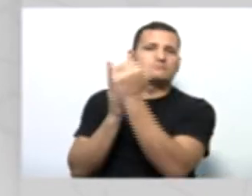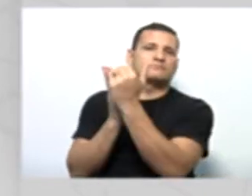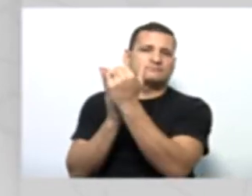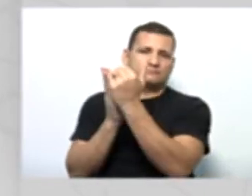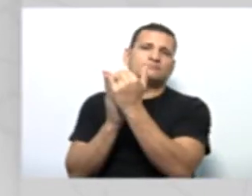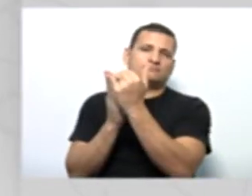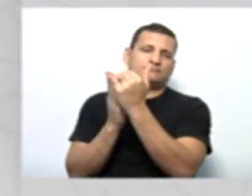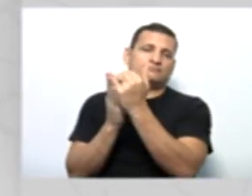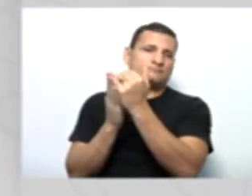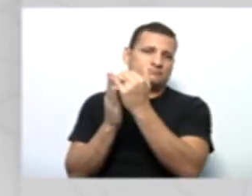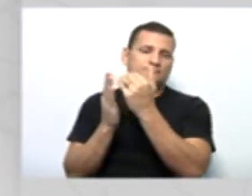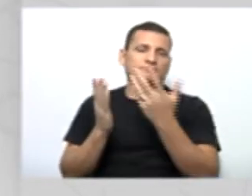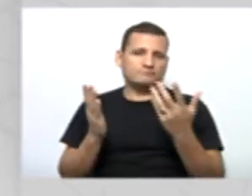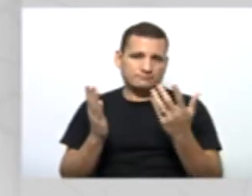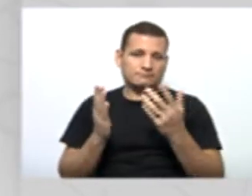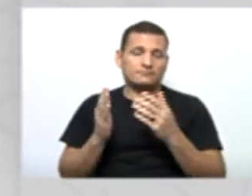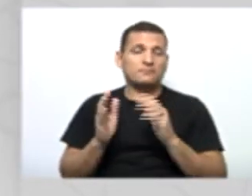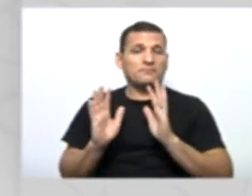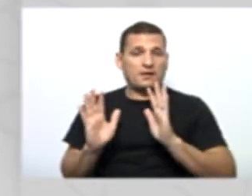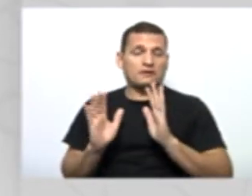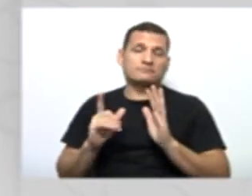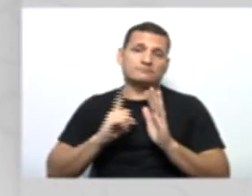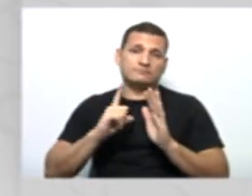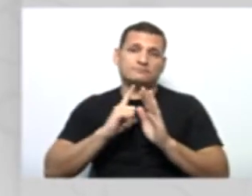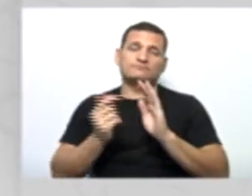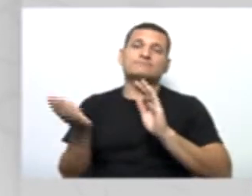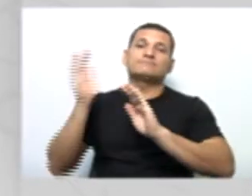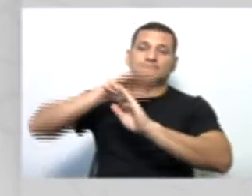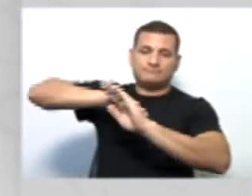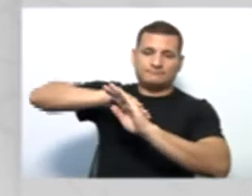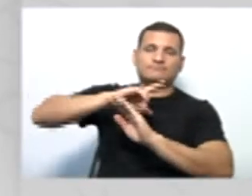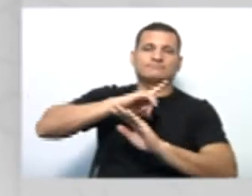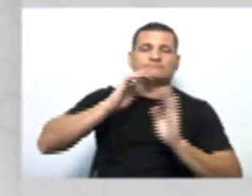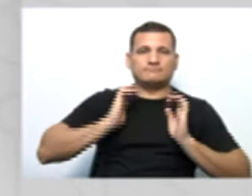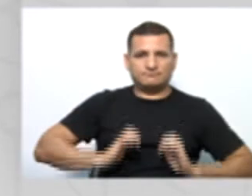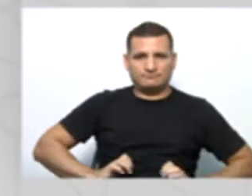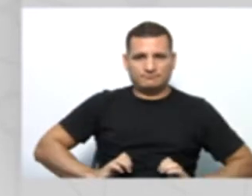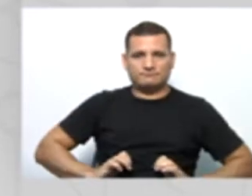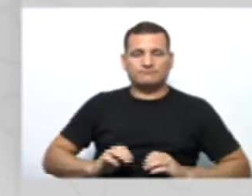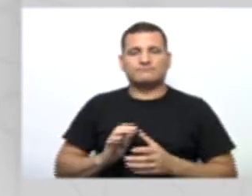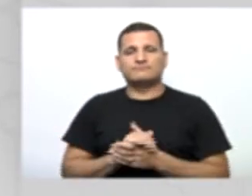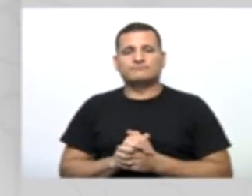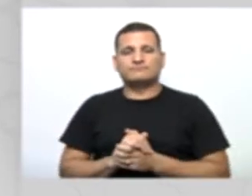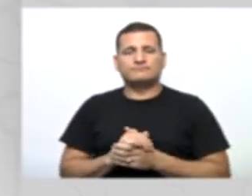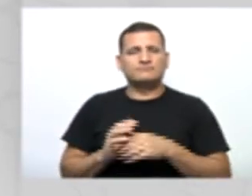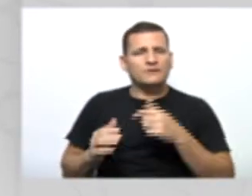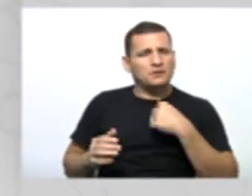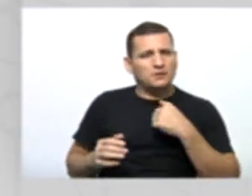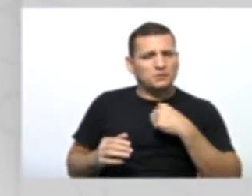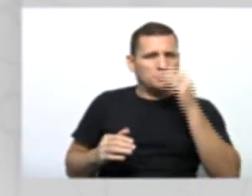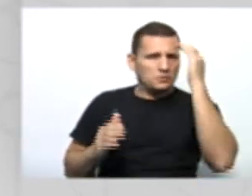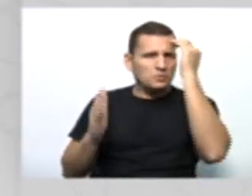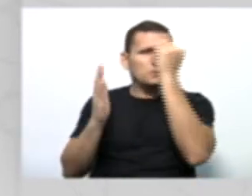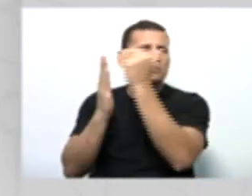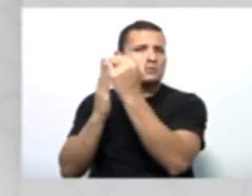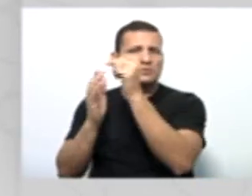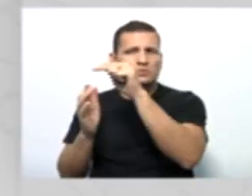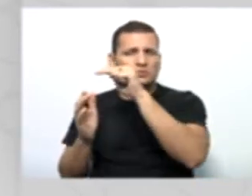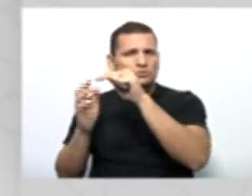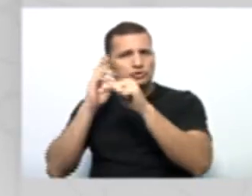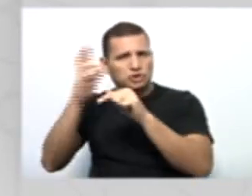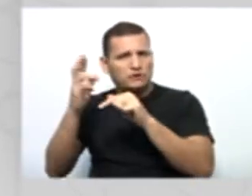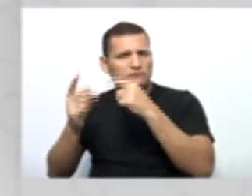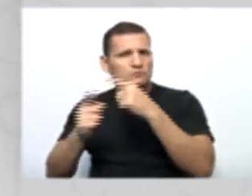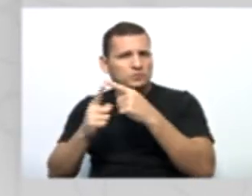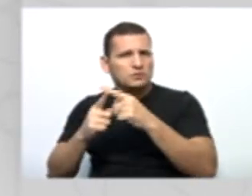superiores, mas tudo isso por trás tem esse pano de fundo da ética. Eu obedeço os meus superiores porque tem um